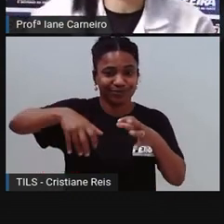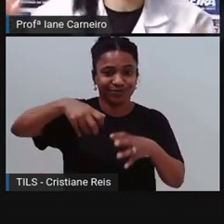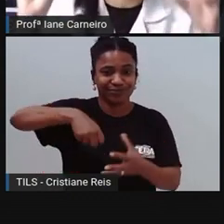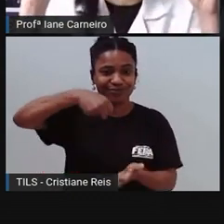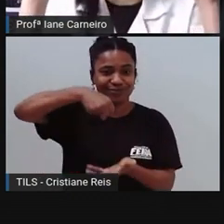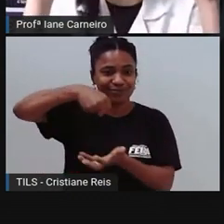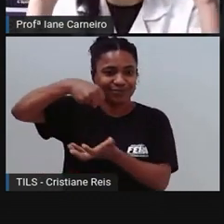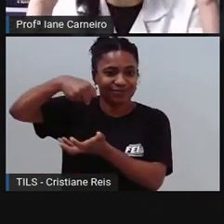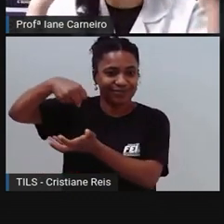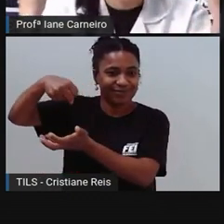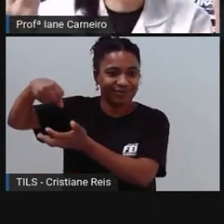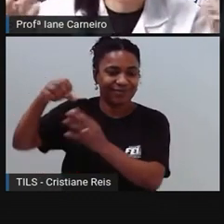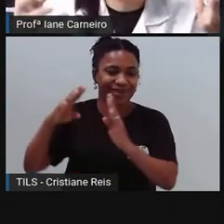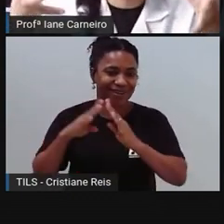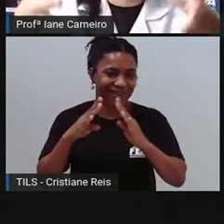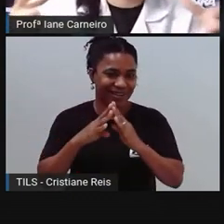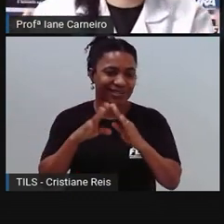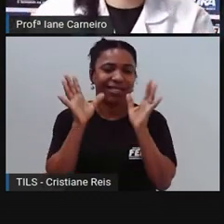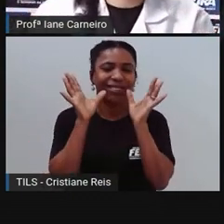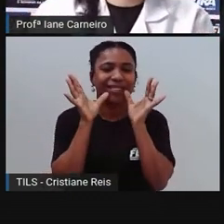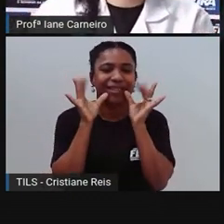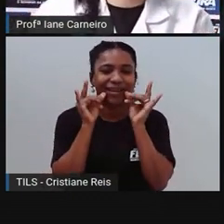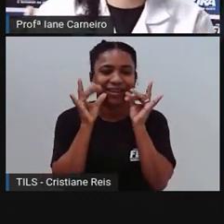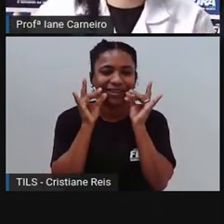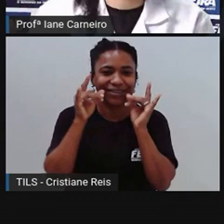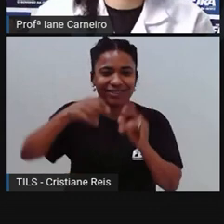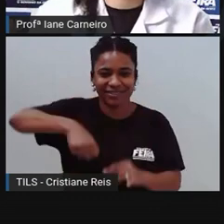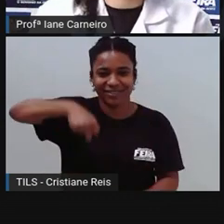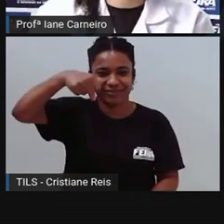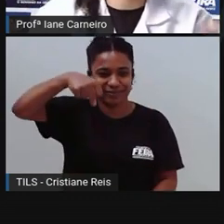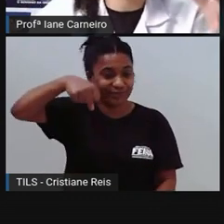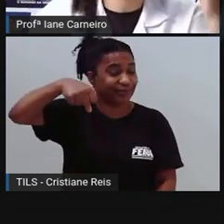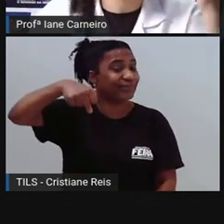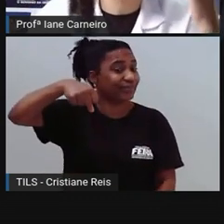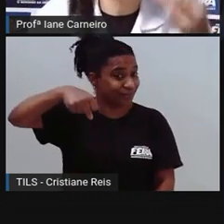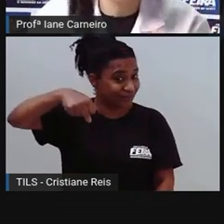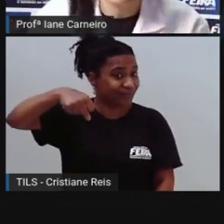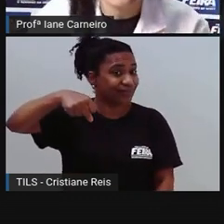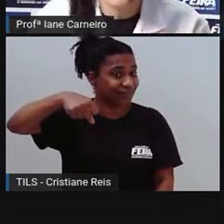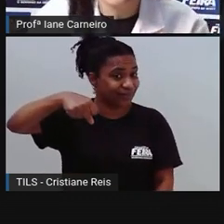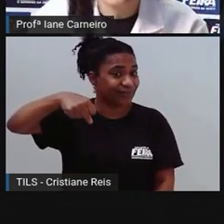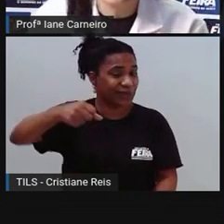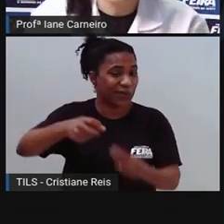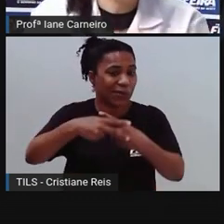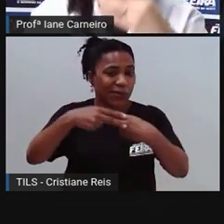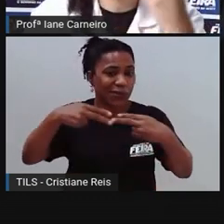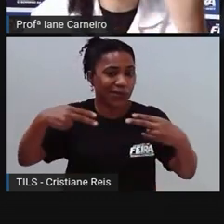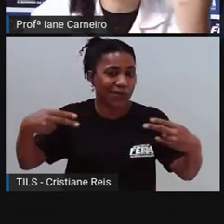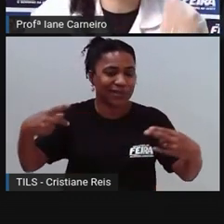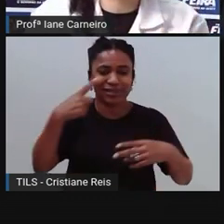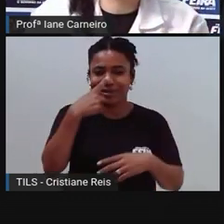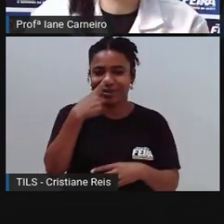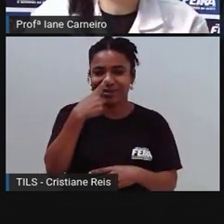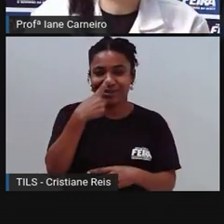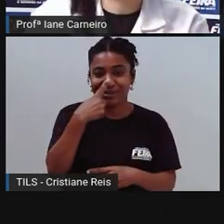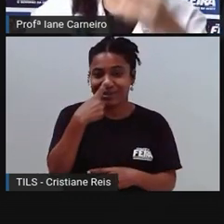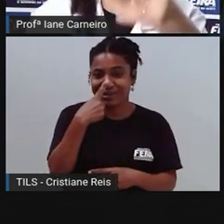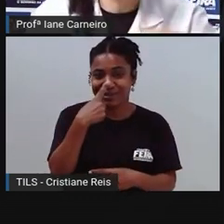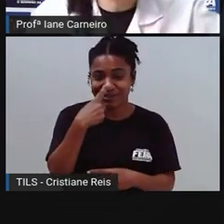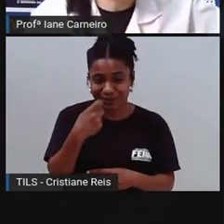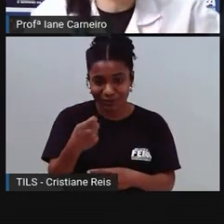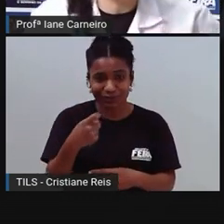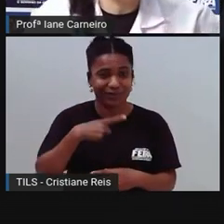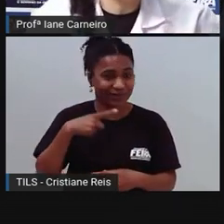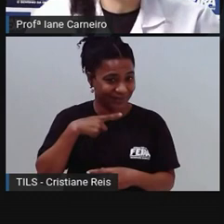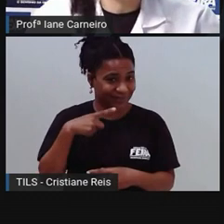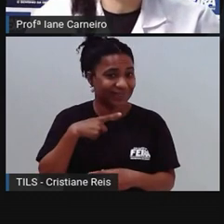para casa, ainda tem o saco, né, a sacola plástica para você levar. Então, olha o tanto de lixo que a gente pode contar só